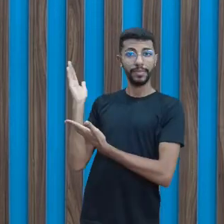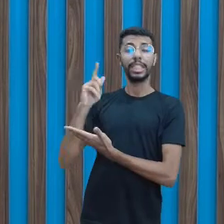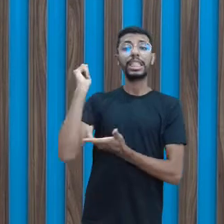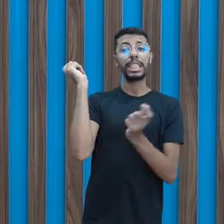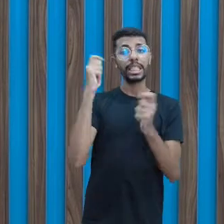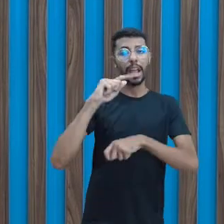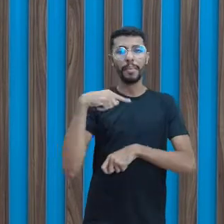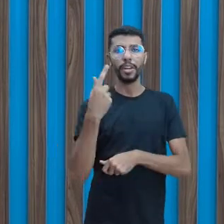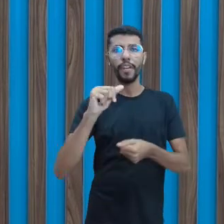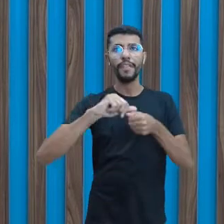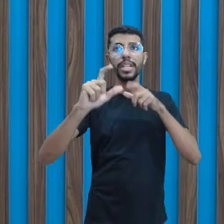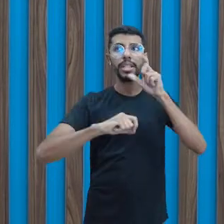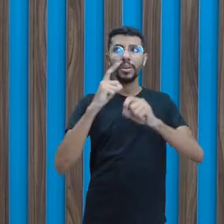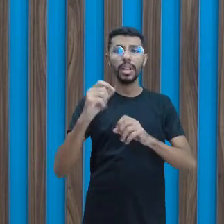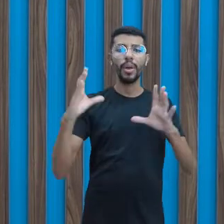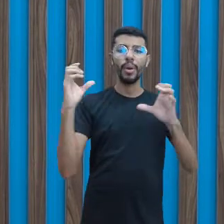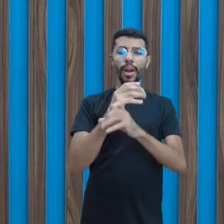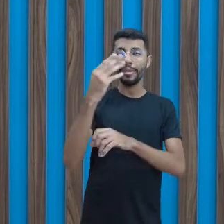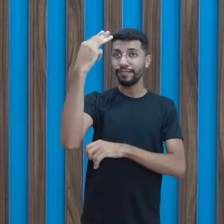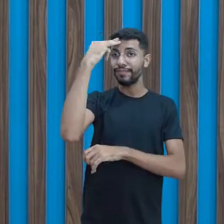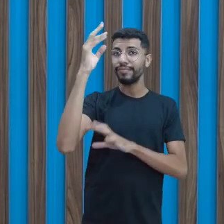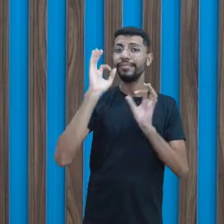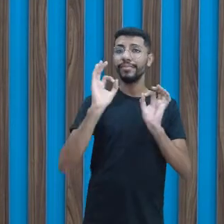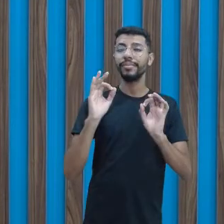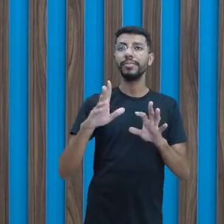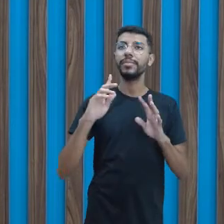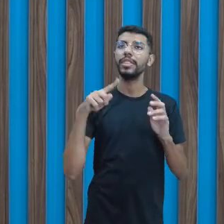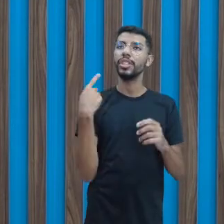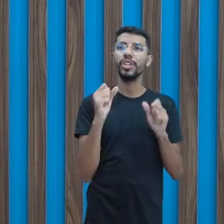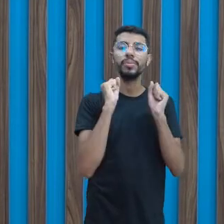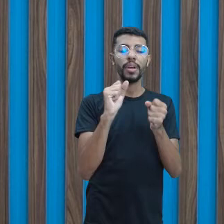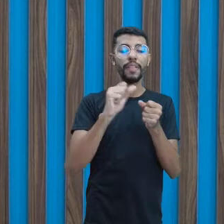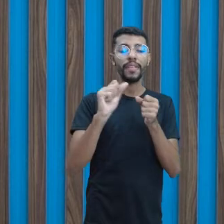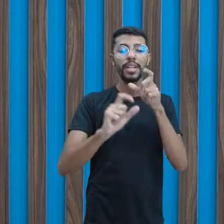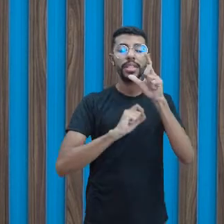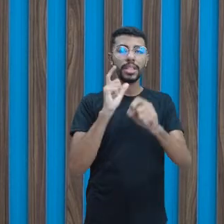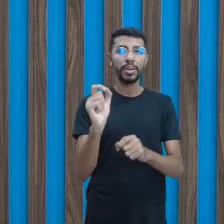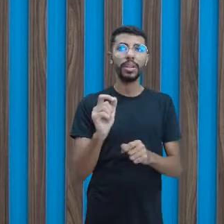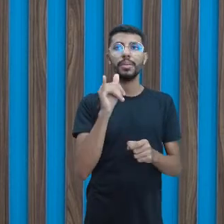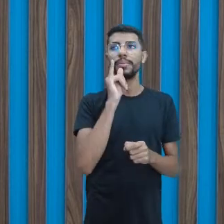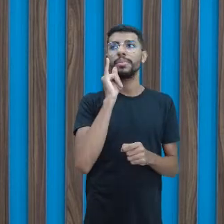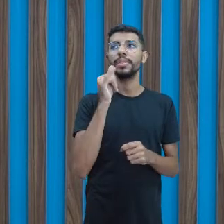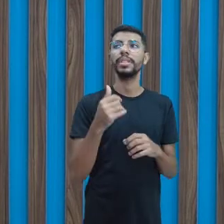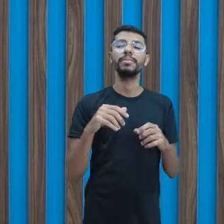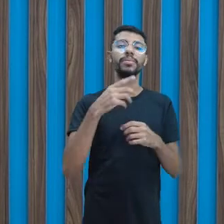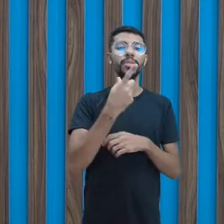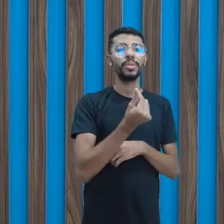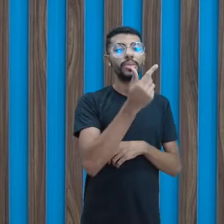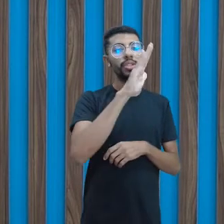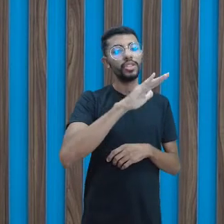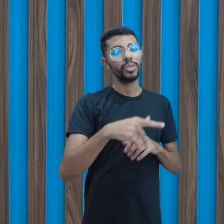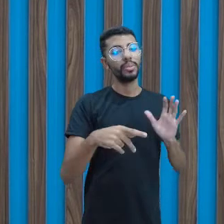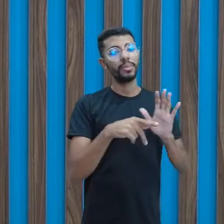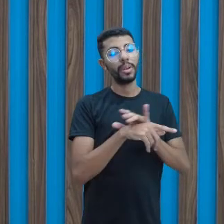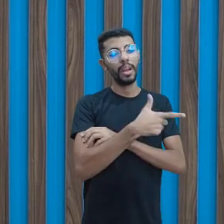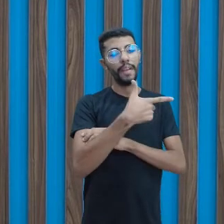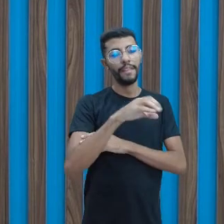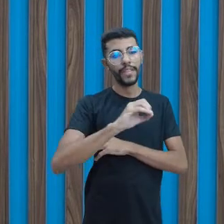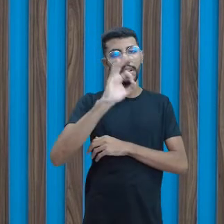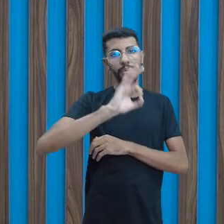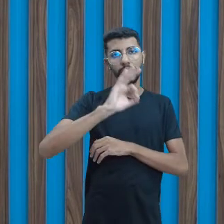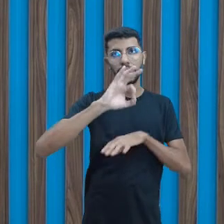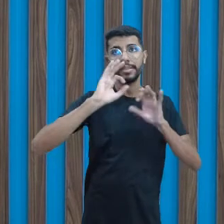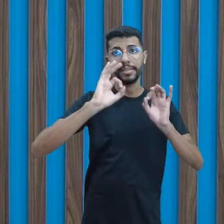para a gente fazer o cálculo de cabecinha aí, Isso. né? A gente poderia fazer aí o desconto de 20%,